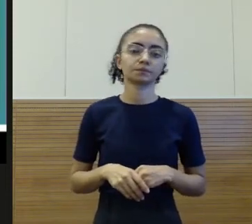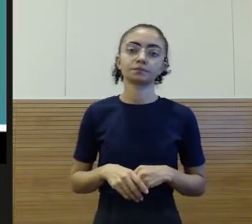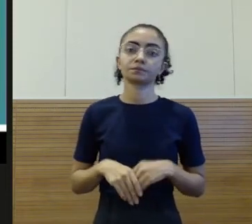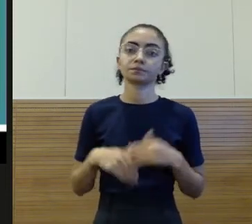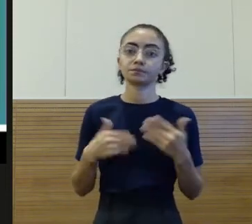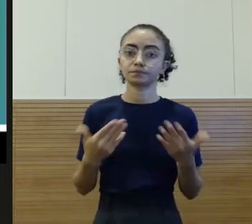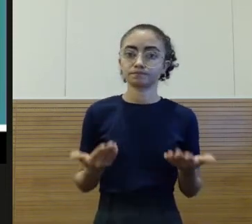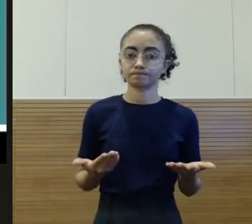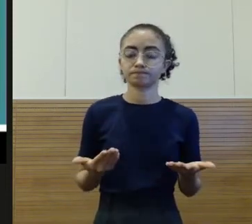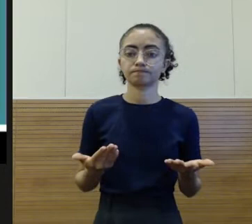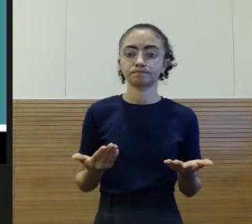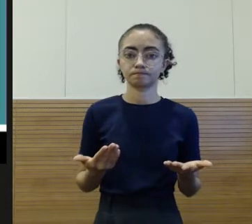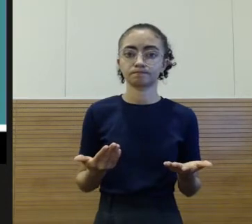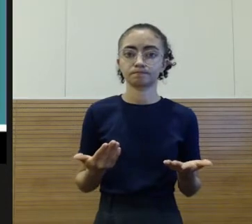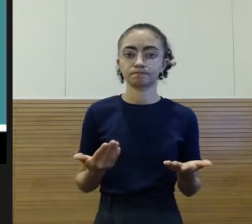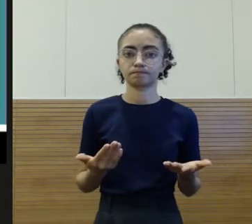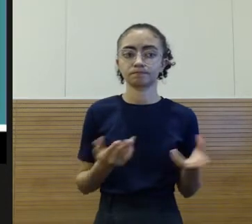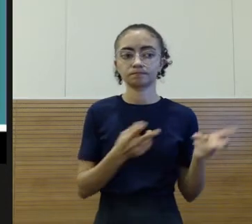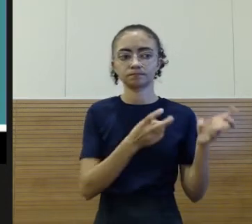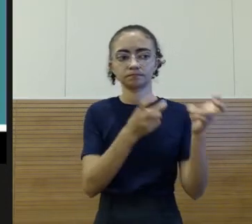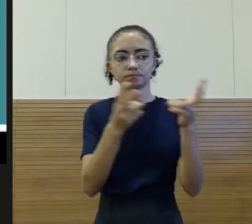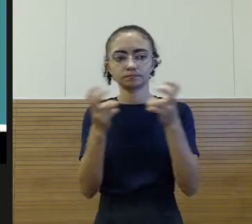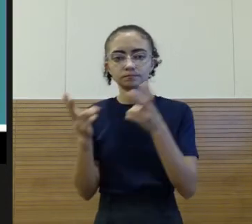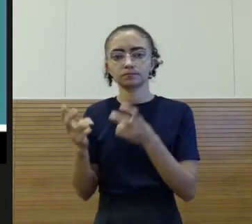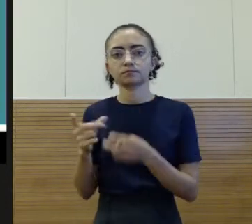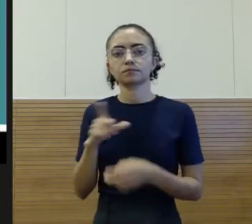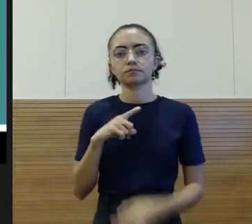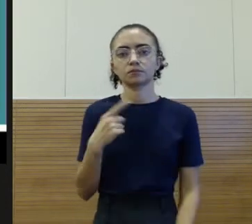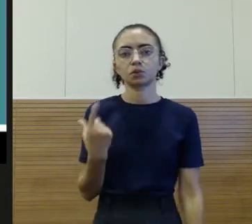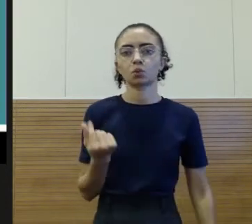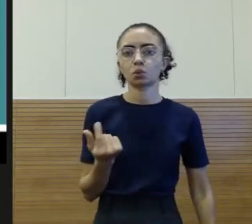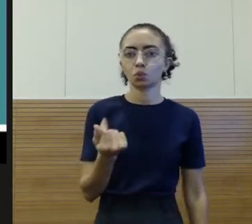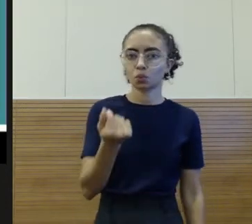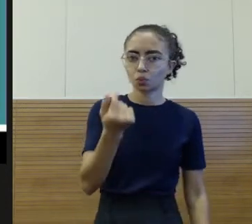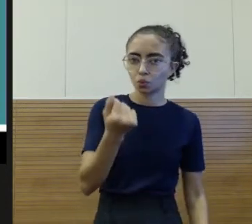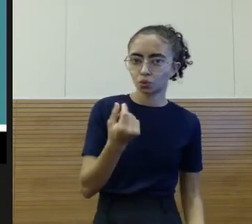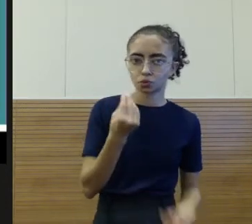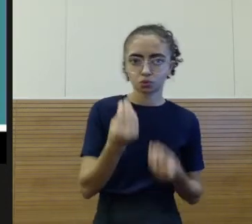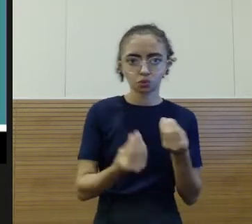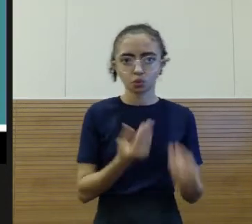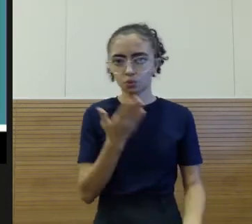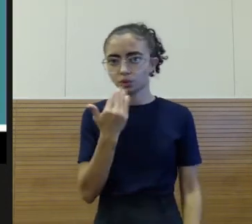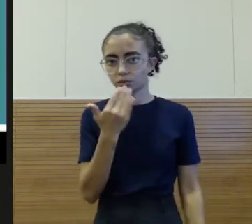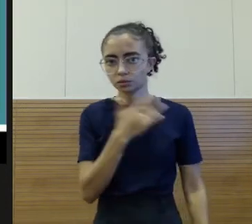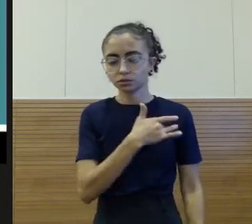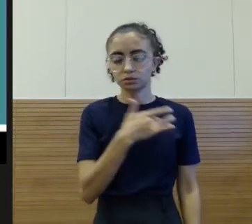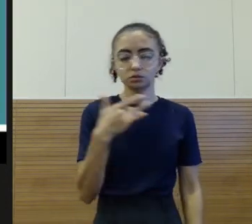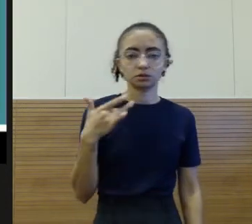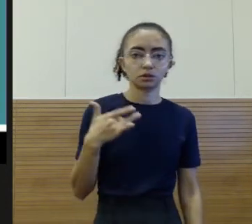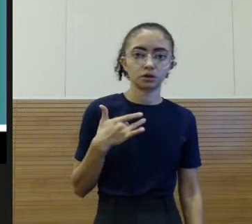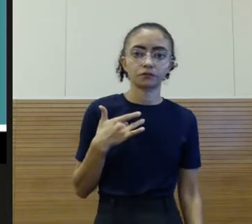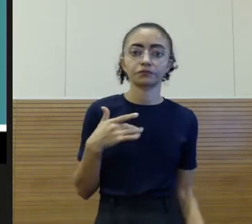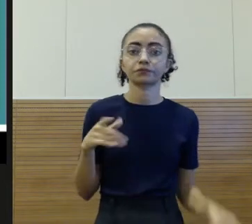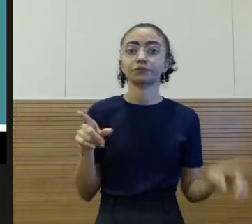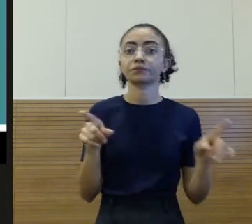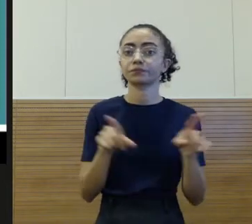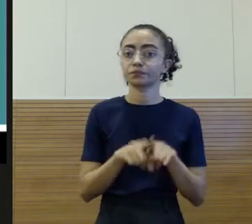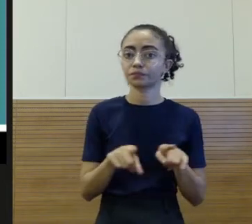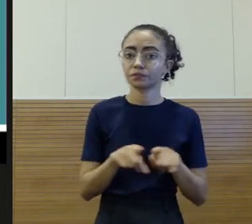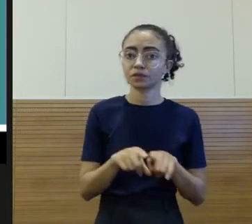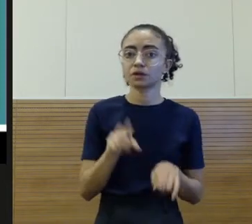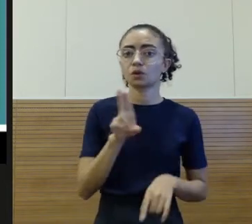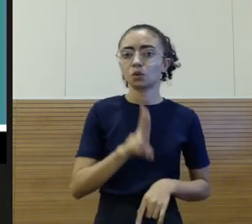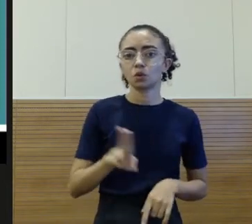Então, é observado o custo dessa alimentação saudável para fazer esse curso, esse cálculo, e também usado para